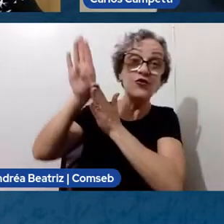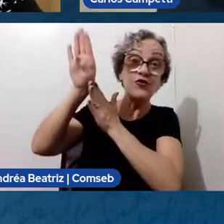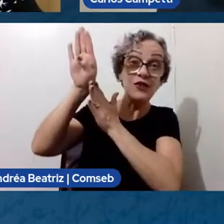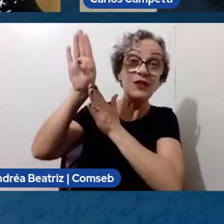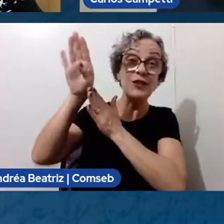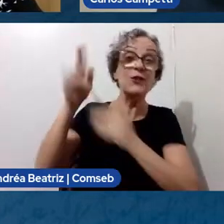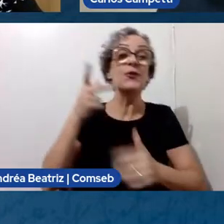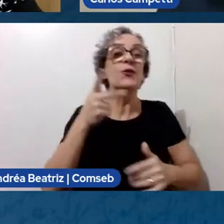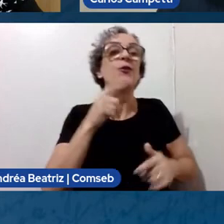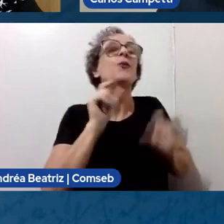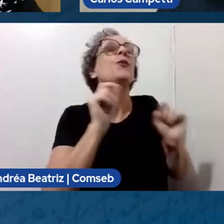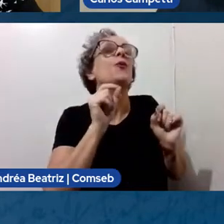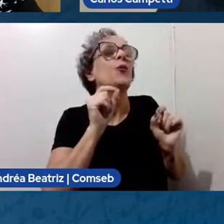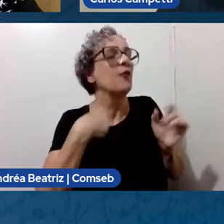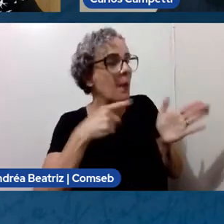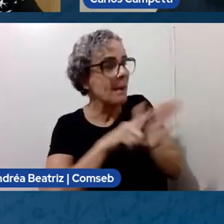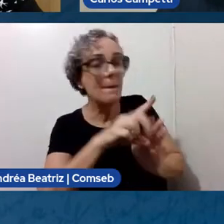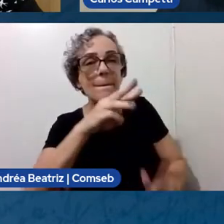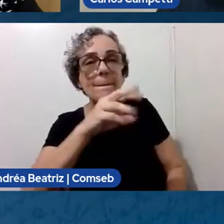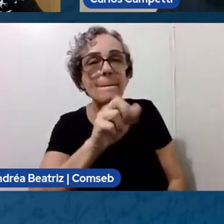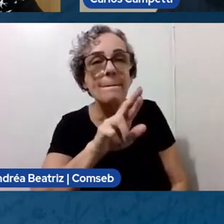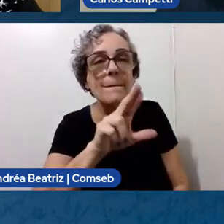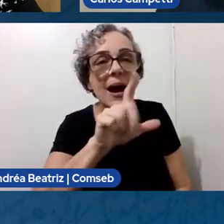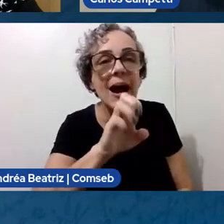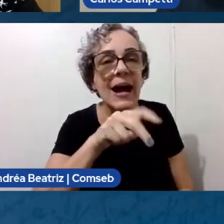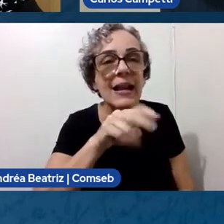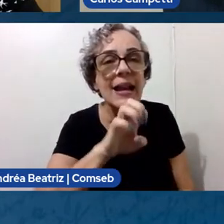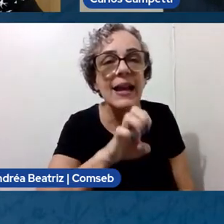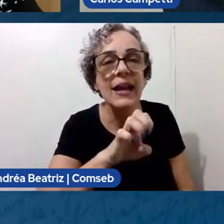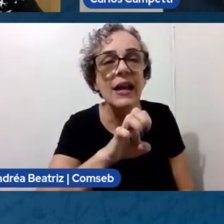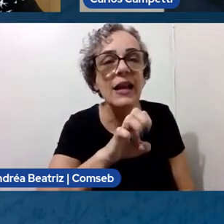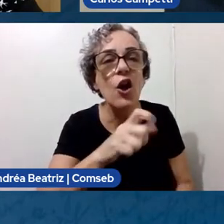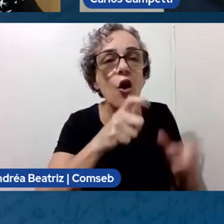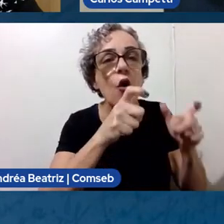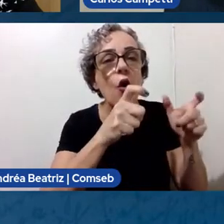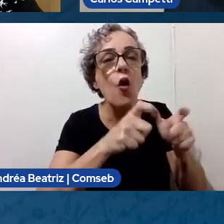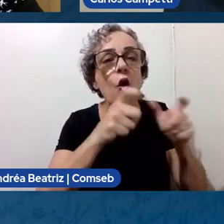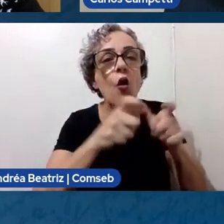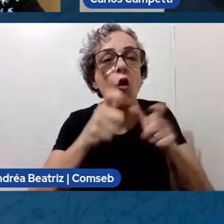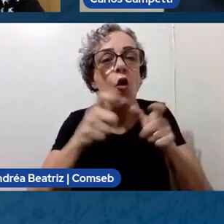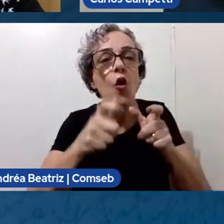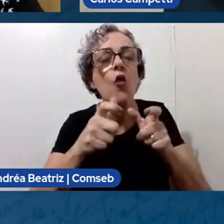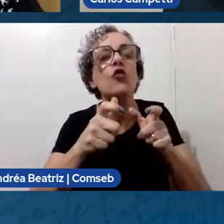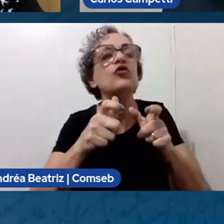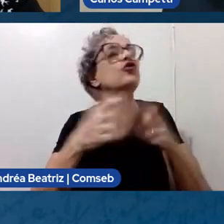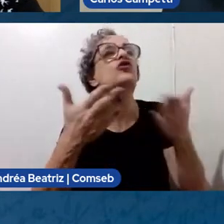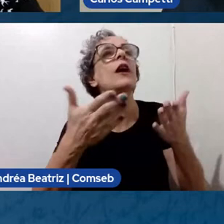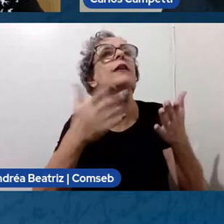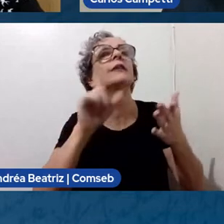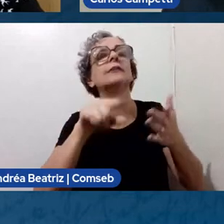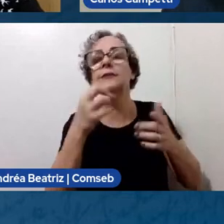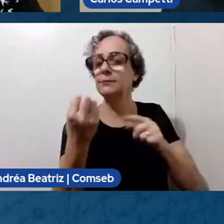onde estavam, então, esses elementos orgânicos antes da formação da Terra?